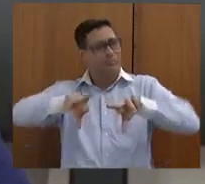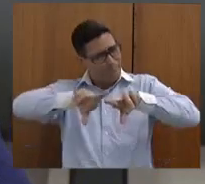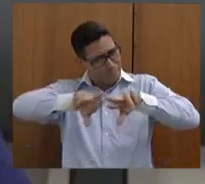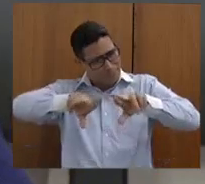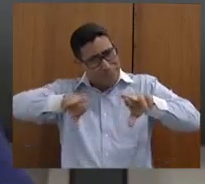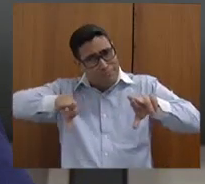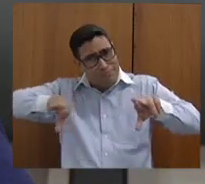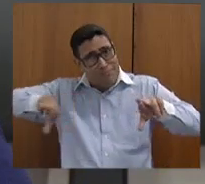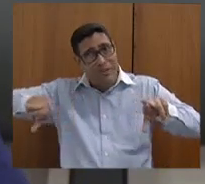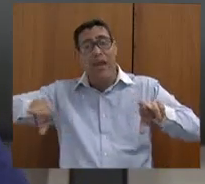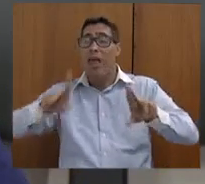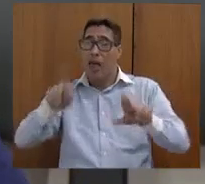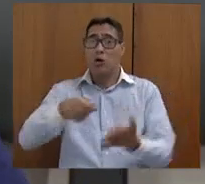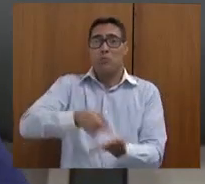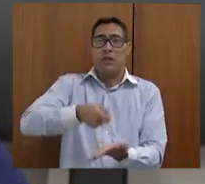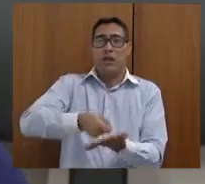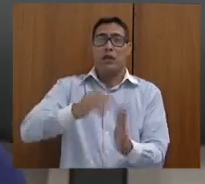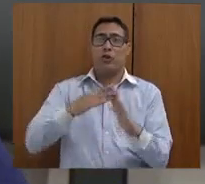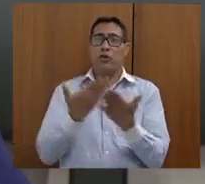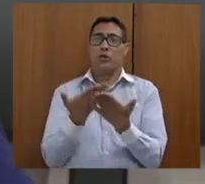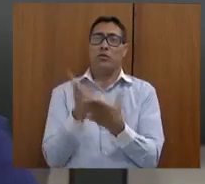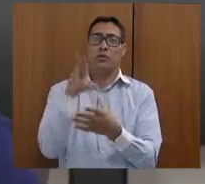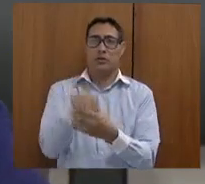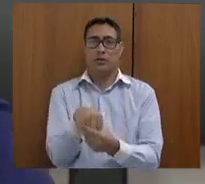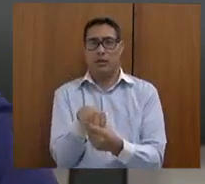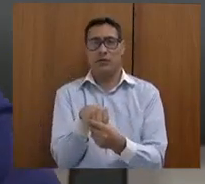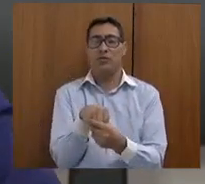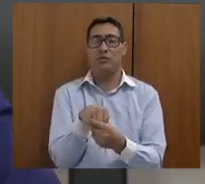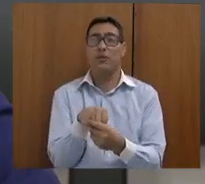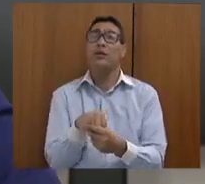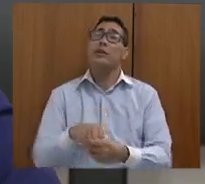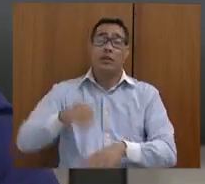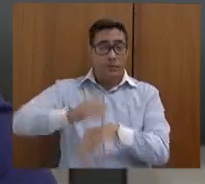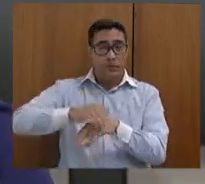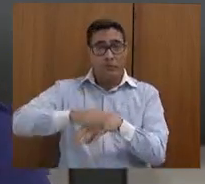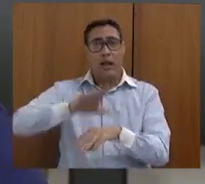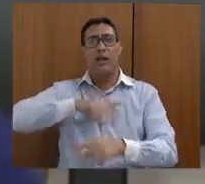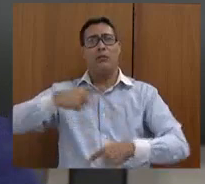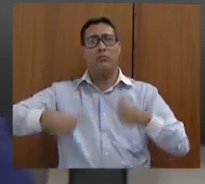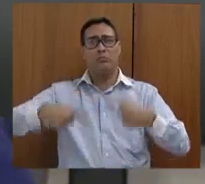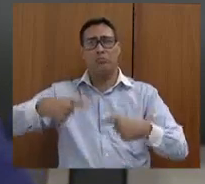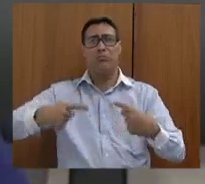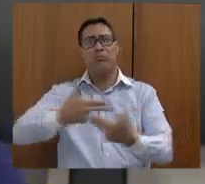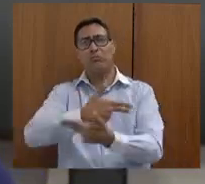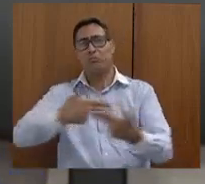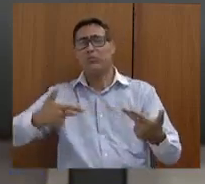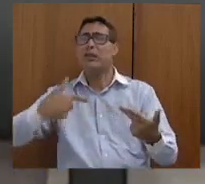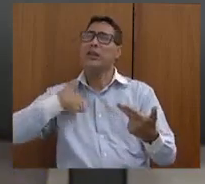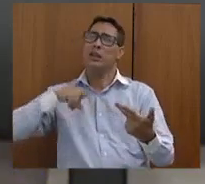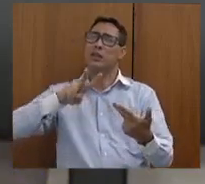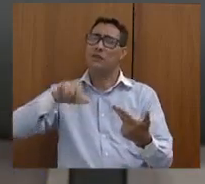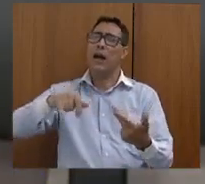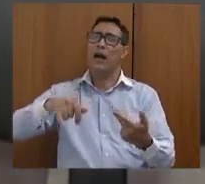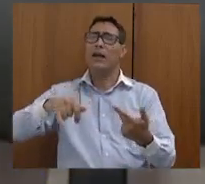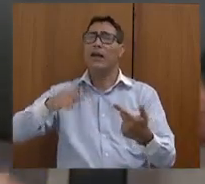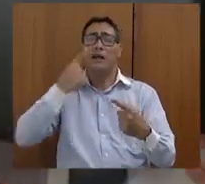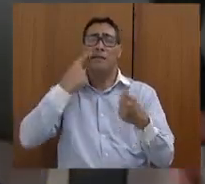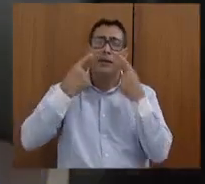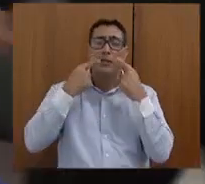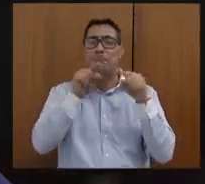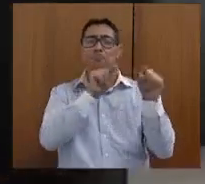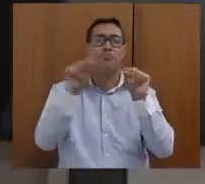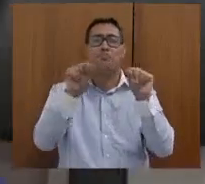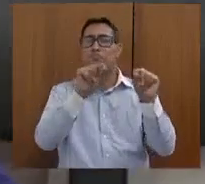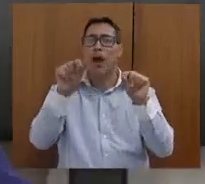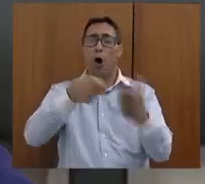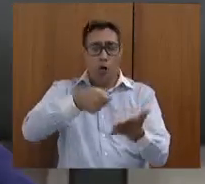são itens que nós trouxemos como obrigatório e essa Será uma uma política que aos poucos nós iremos definindo alguns itens obrigatórios nas escolas para